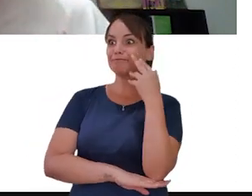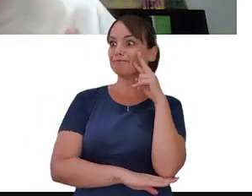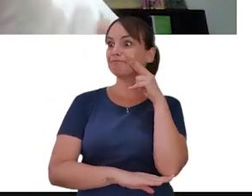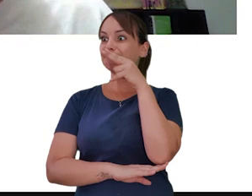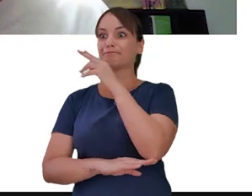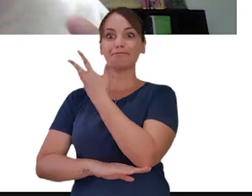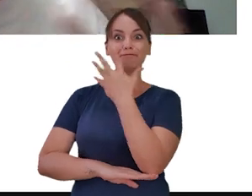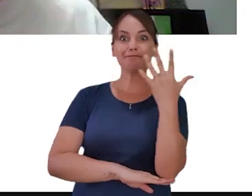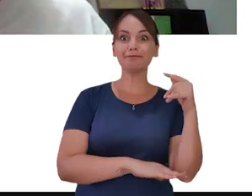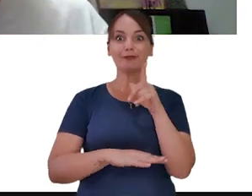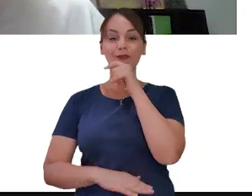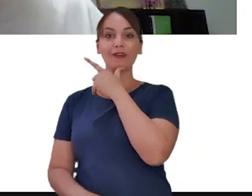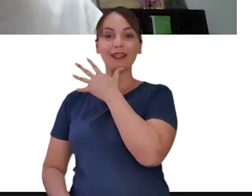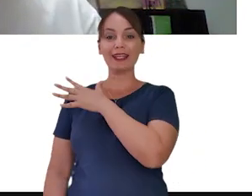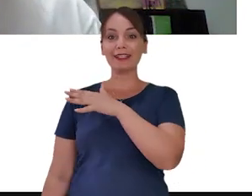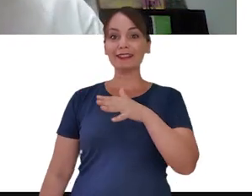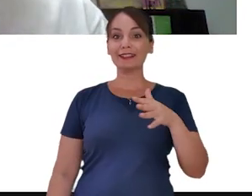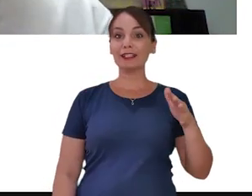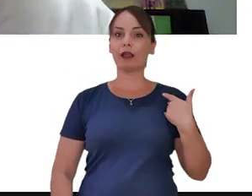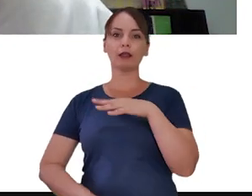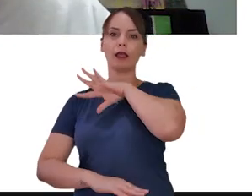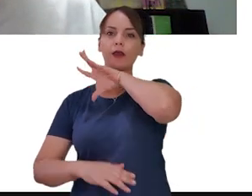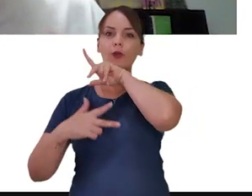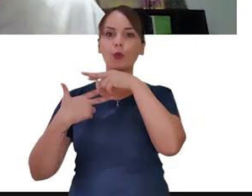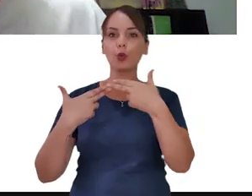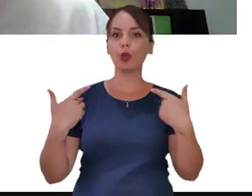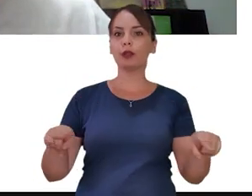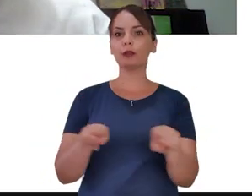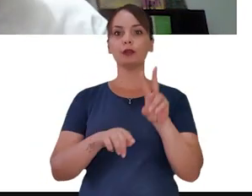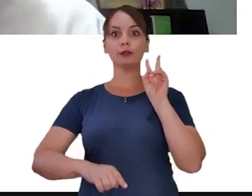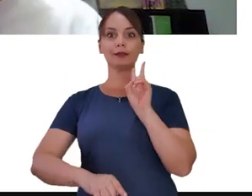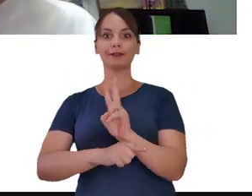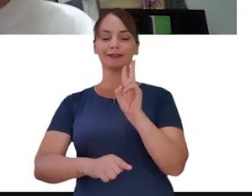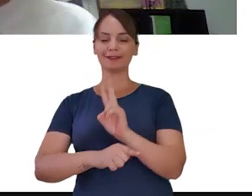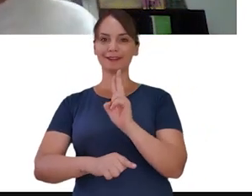na água, nessas, né, nos animais e na proteção